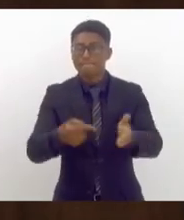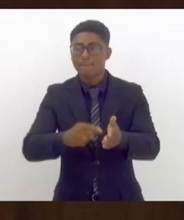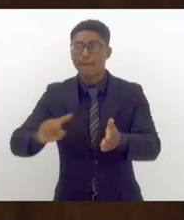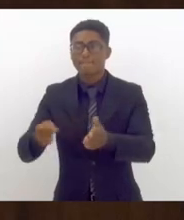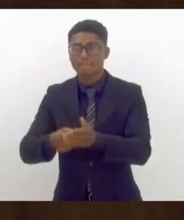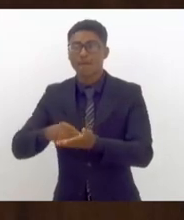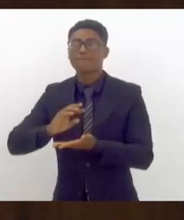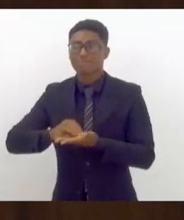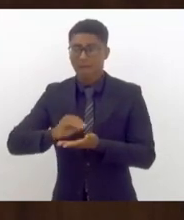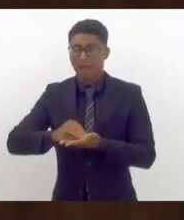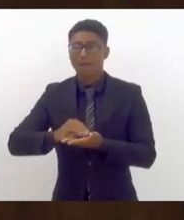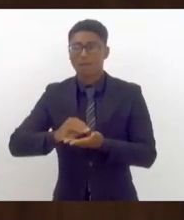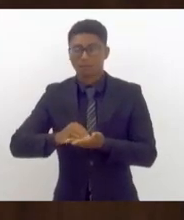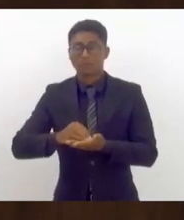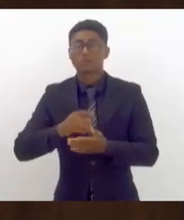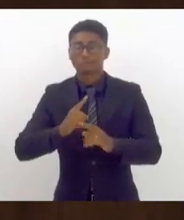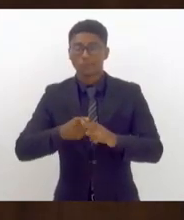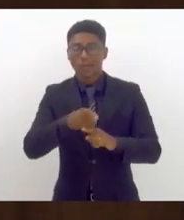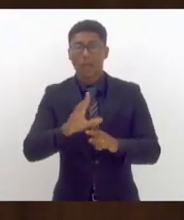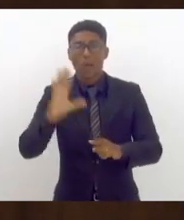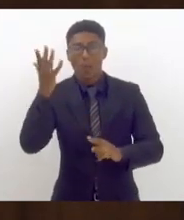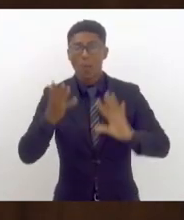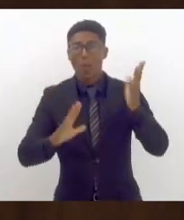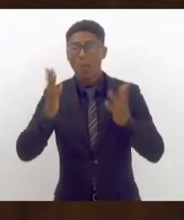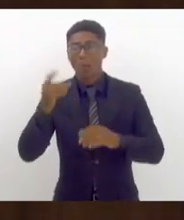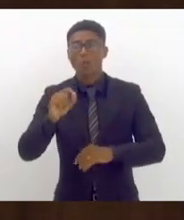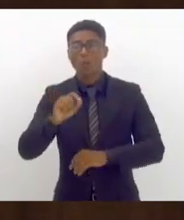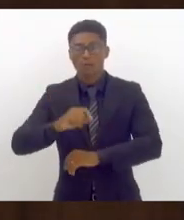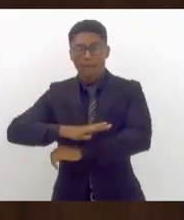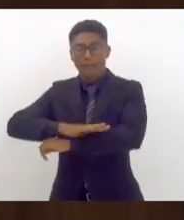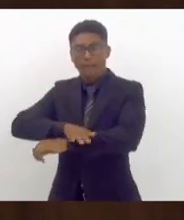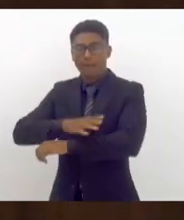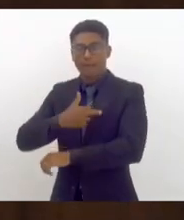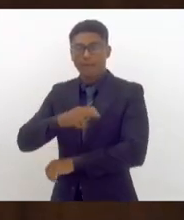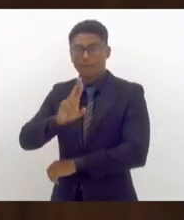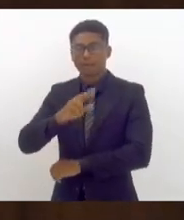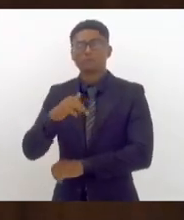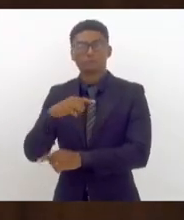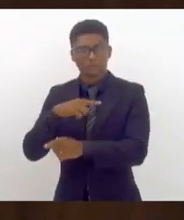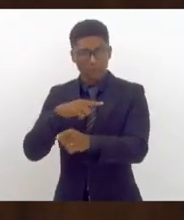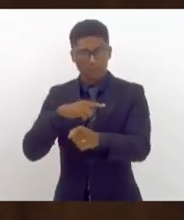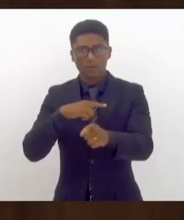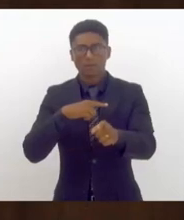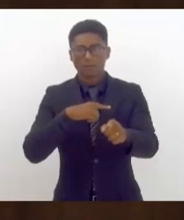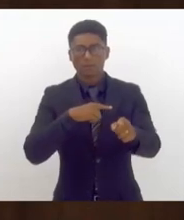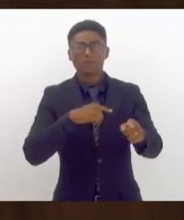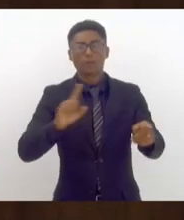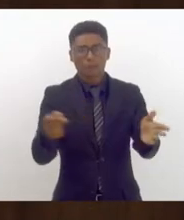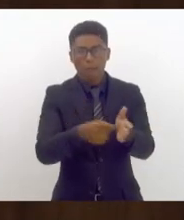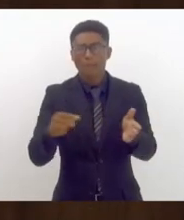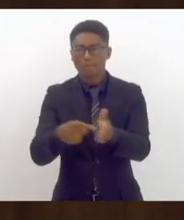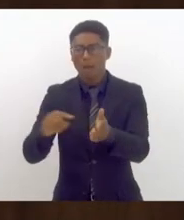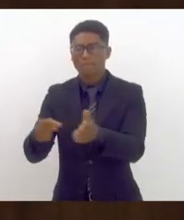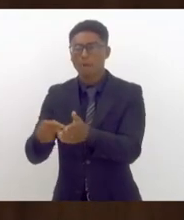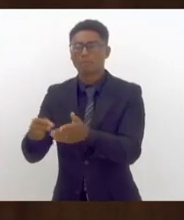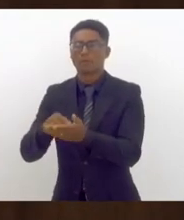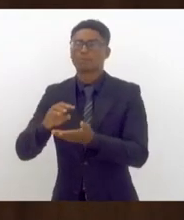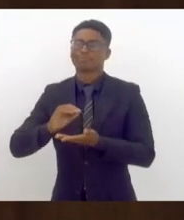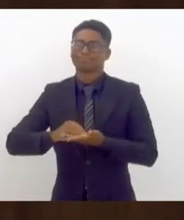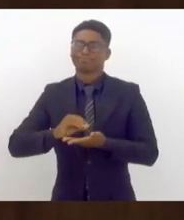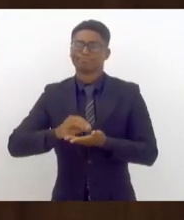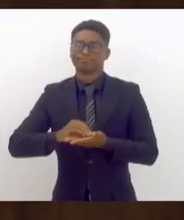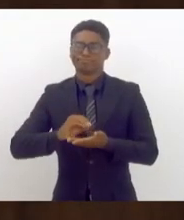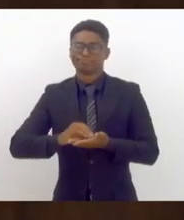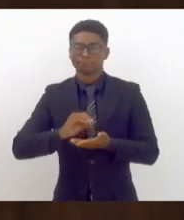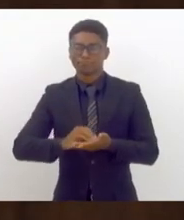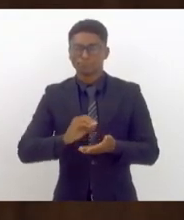discriminação religiosa e que talvez, deputada Tia Ju, e aí pensando na oportunidade que